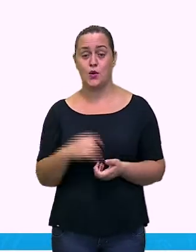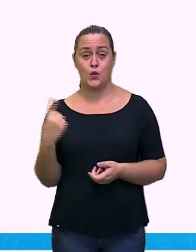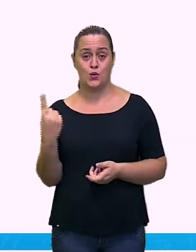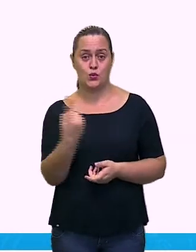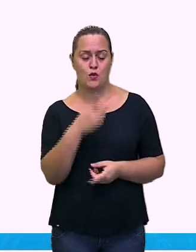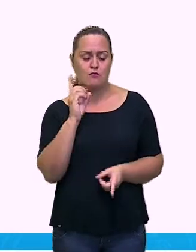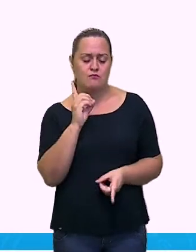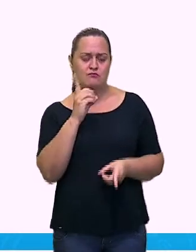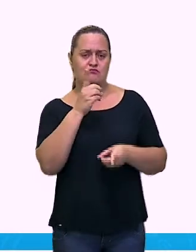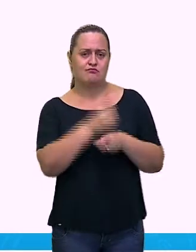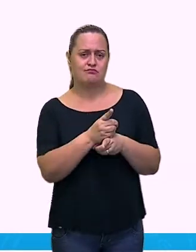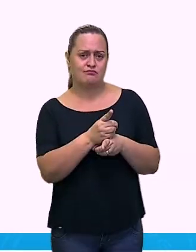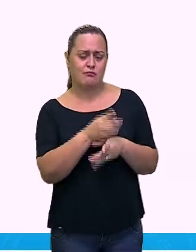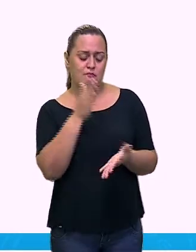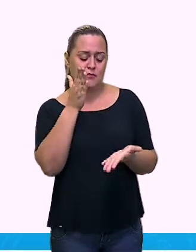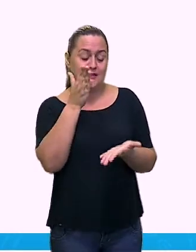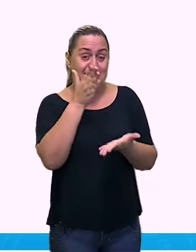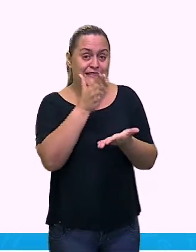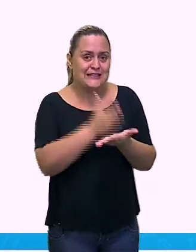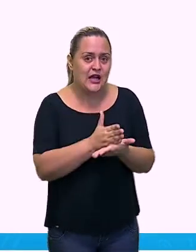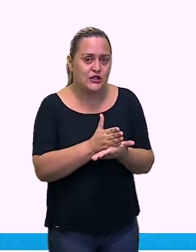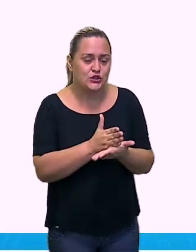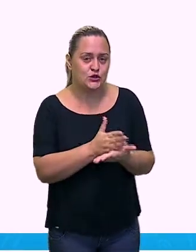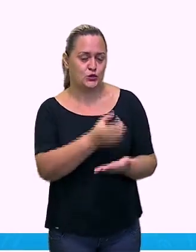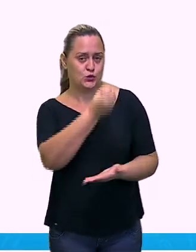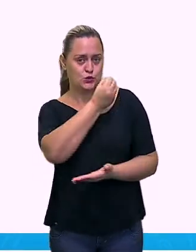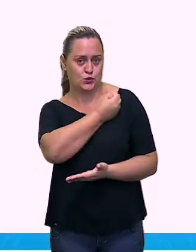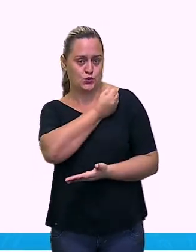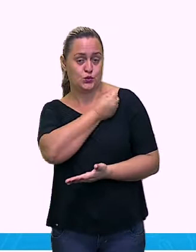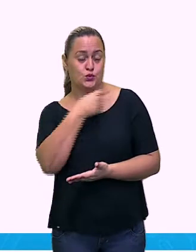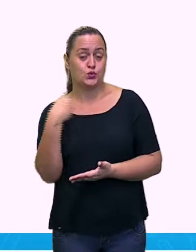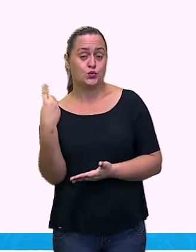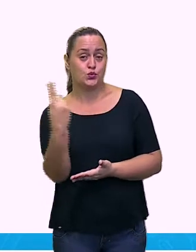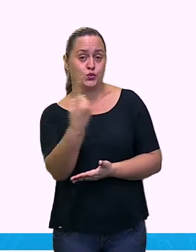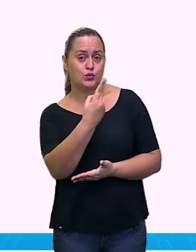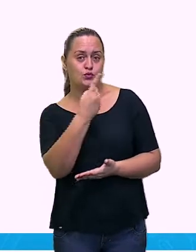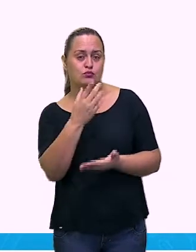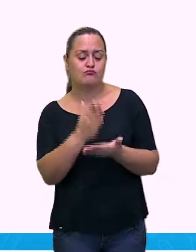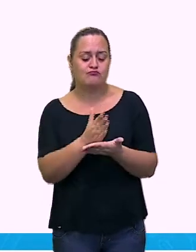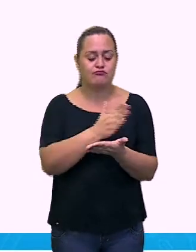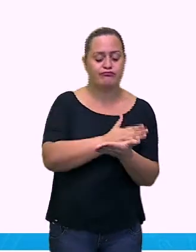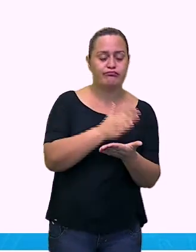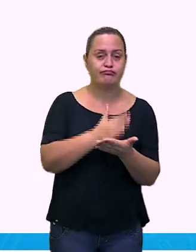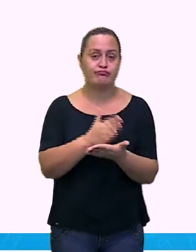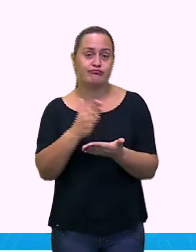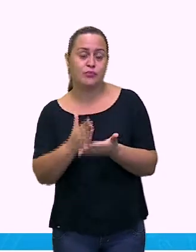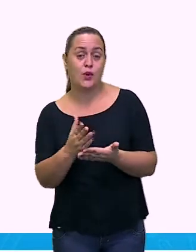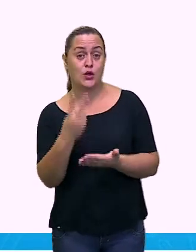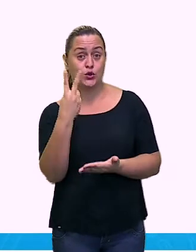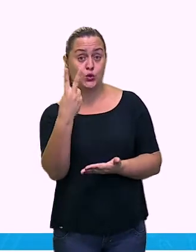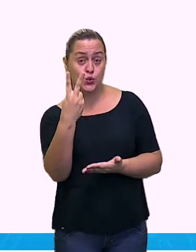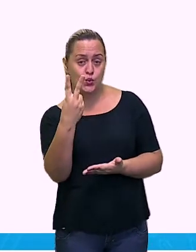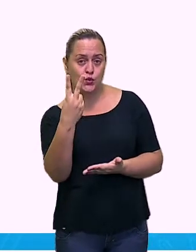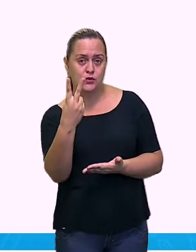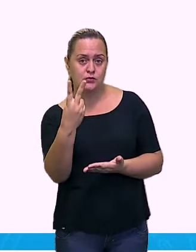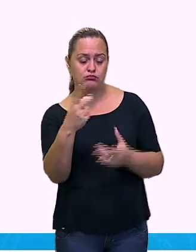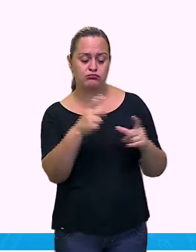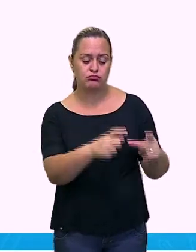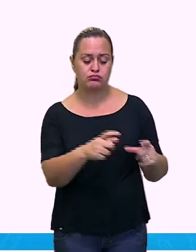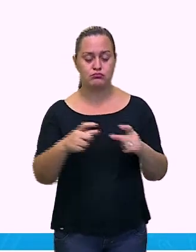metade de um número repartindo essa quantidade em duas partes